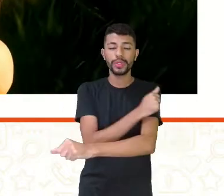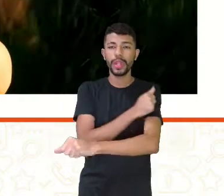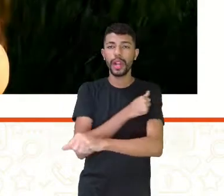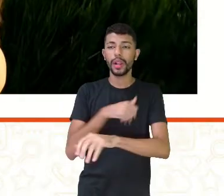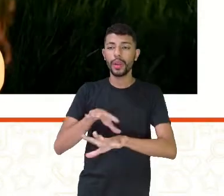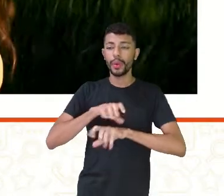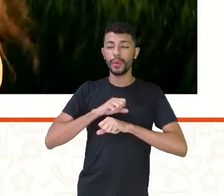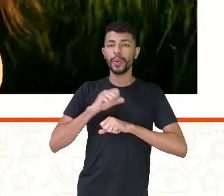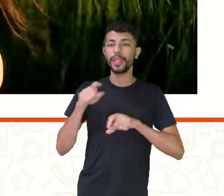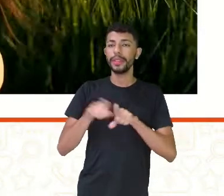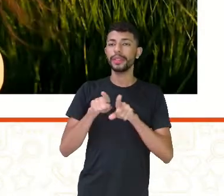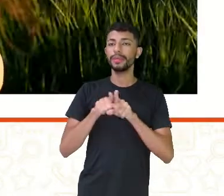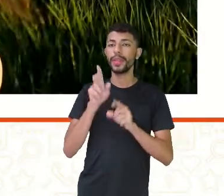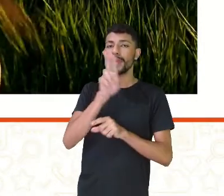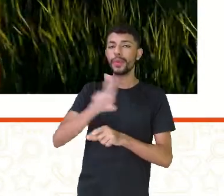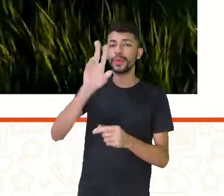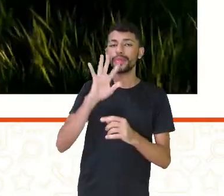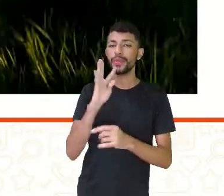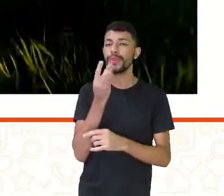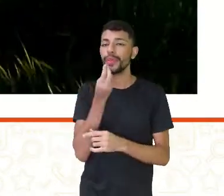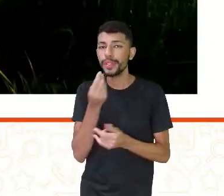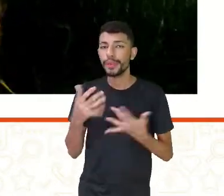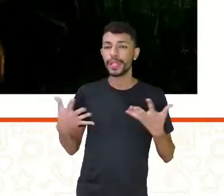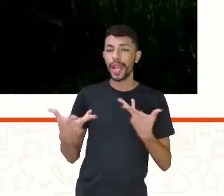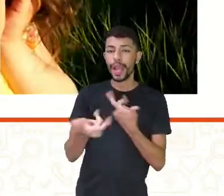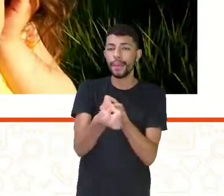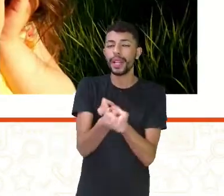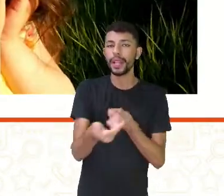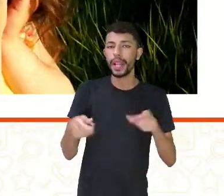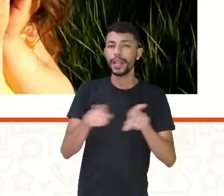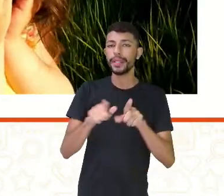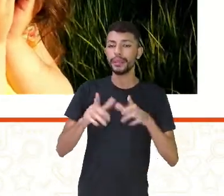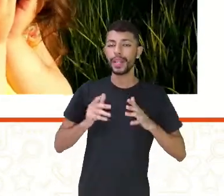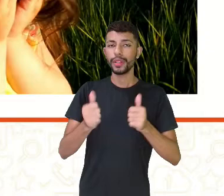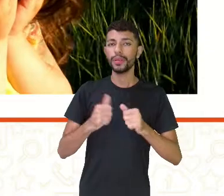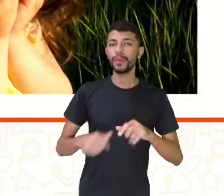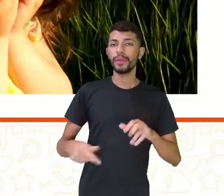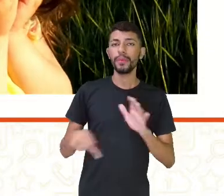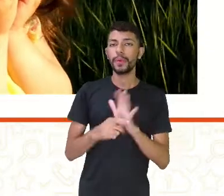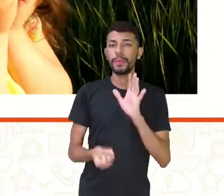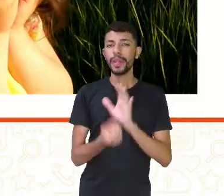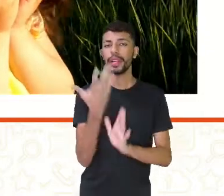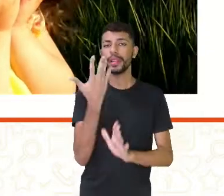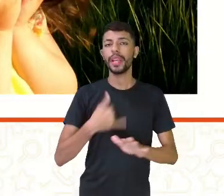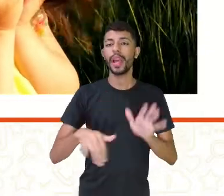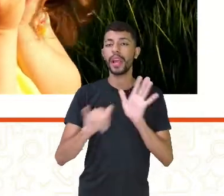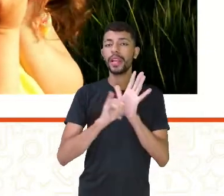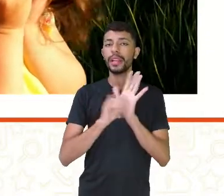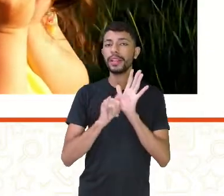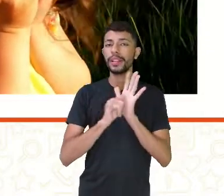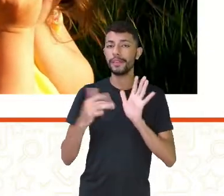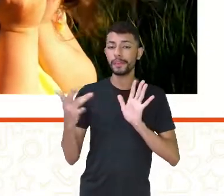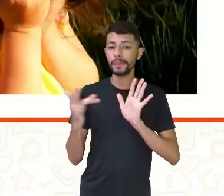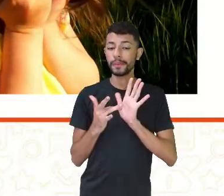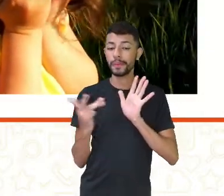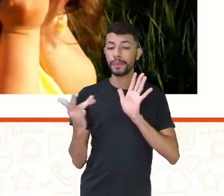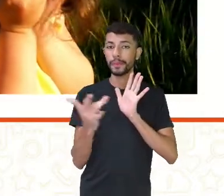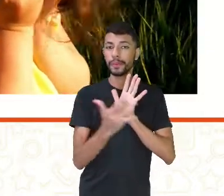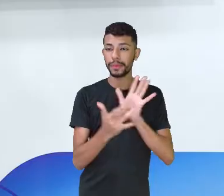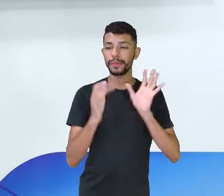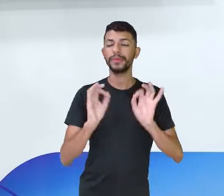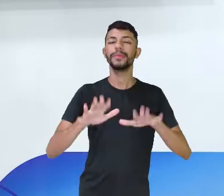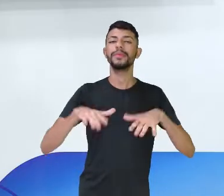e aplicam o conhecimento, as habilidades e as atitudes para desenvolver identidades saudáveis. Lembram lá na frente quando eu